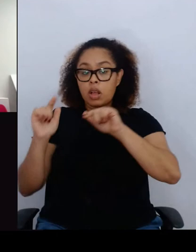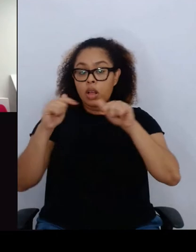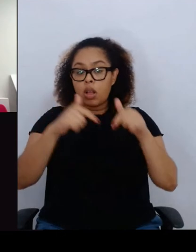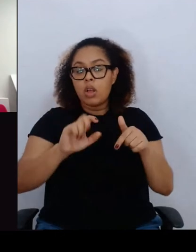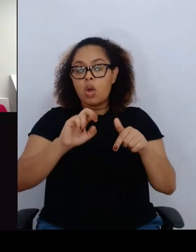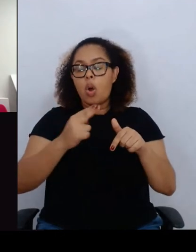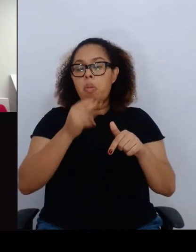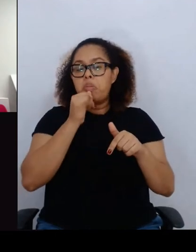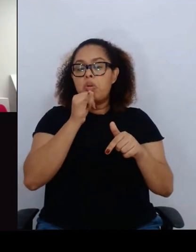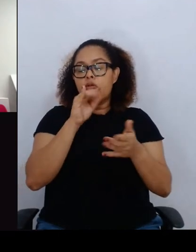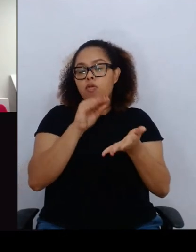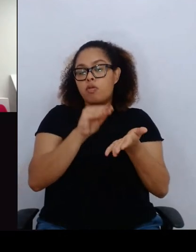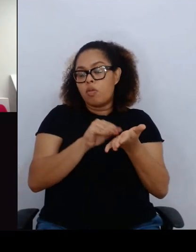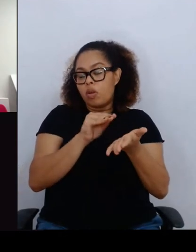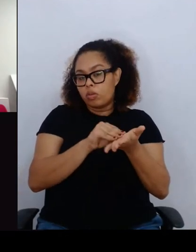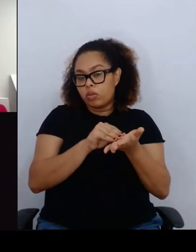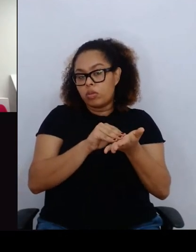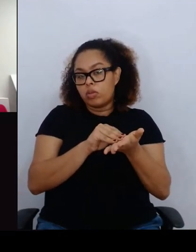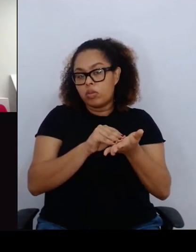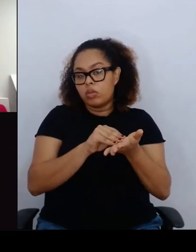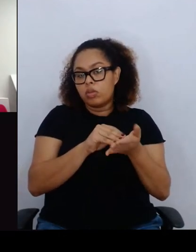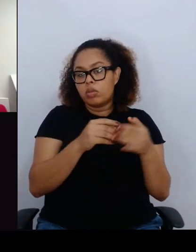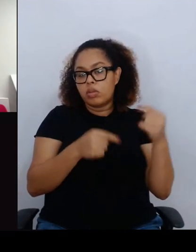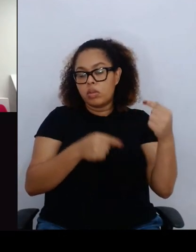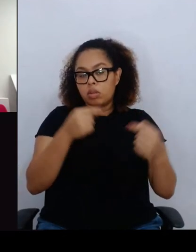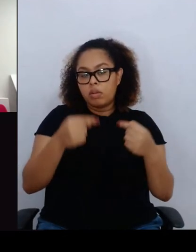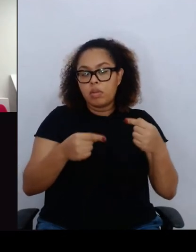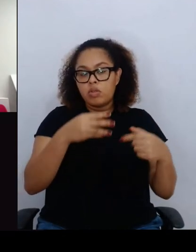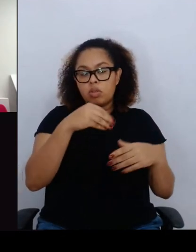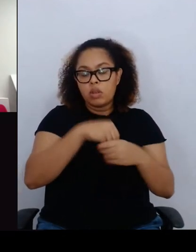representada nesses debates